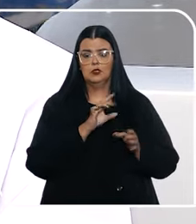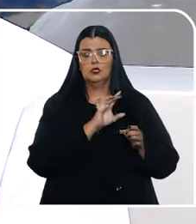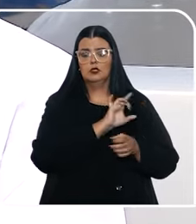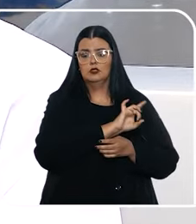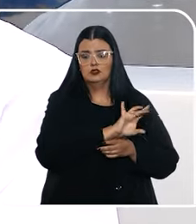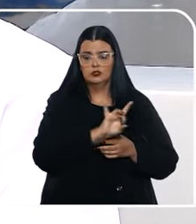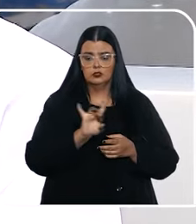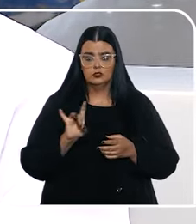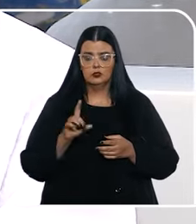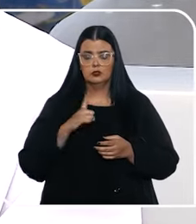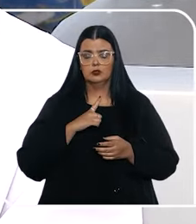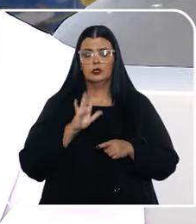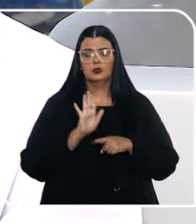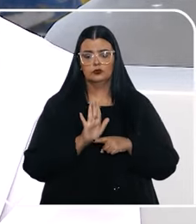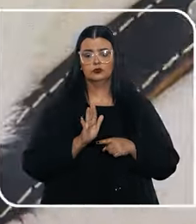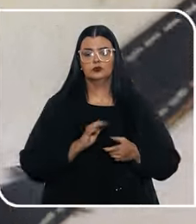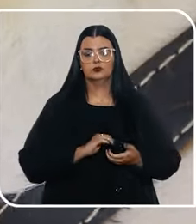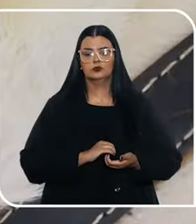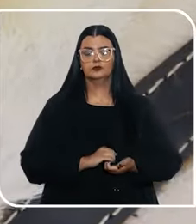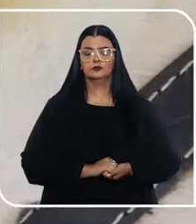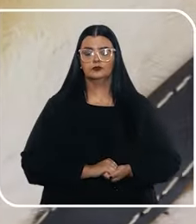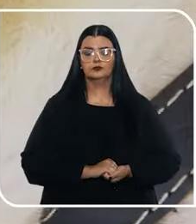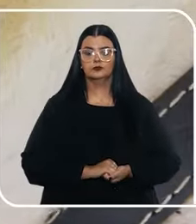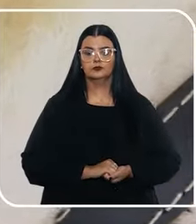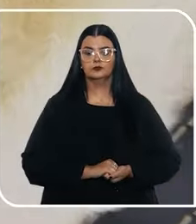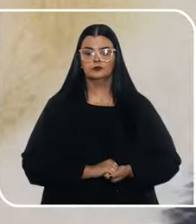existem linhas gerais que podem nos guiar.